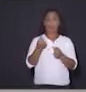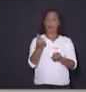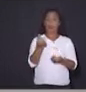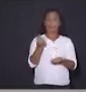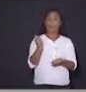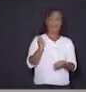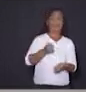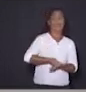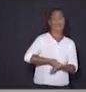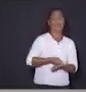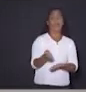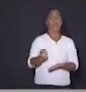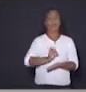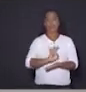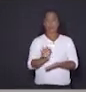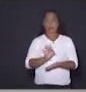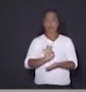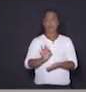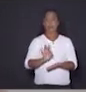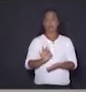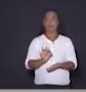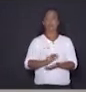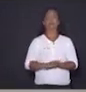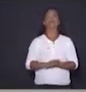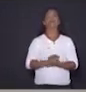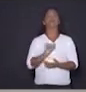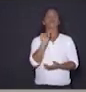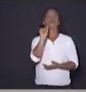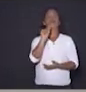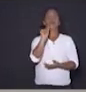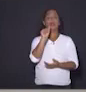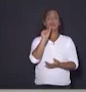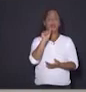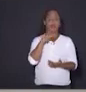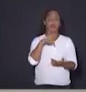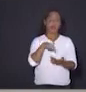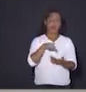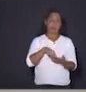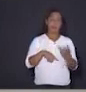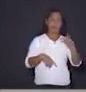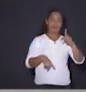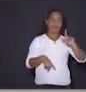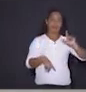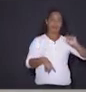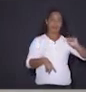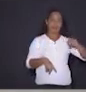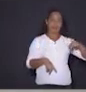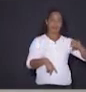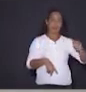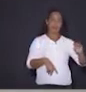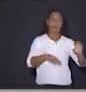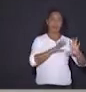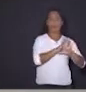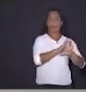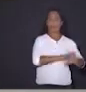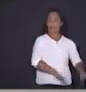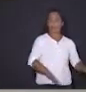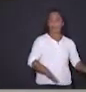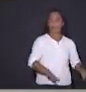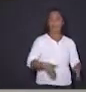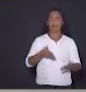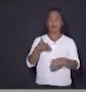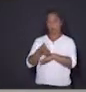principalmente nos planos de celular o que só acontece quando o seu plano acaba você consegue acessar só whatsapp por exemplo o facebook